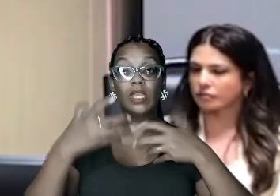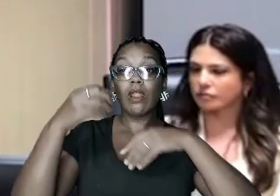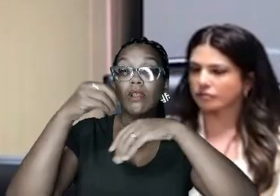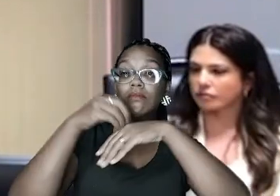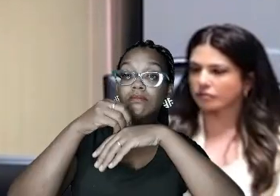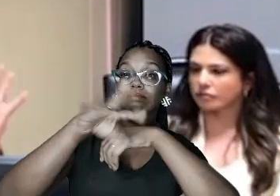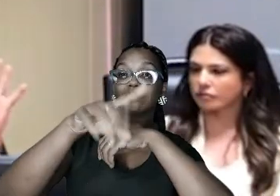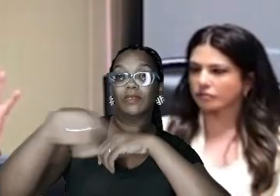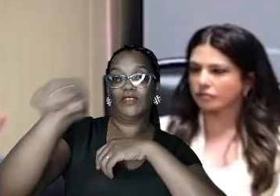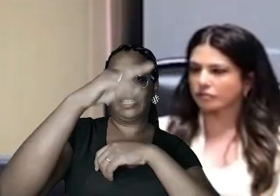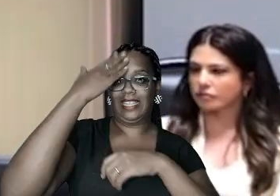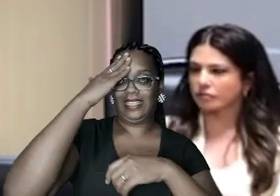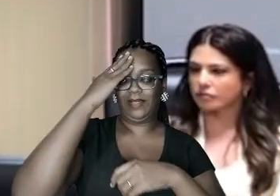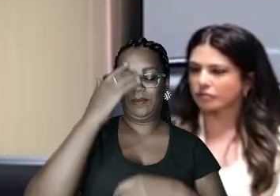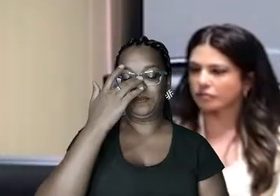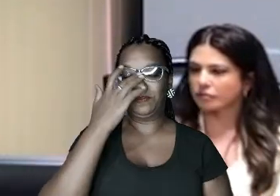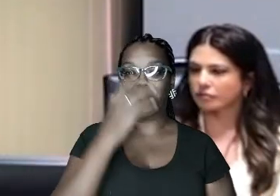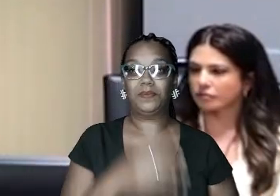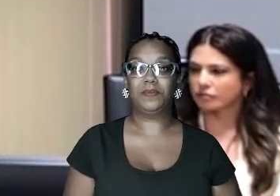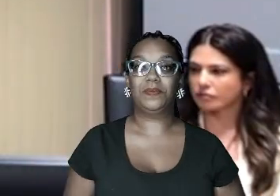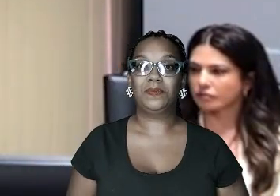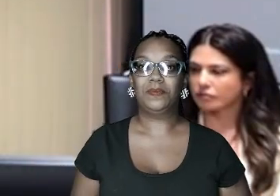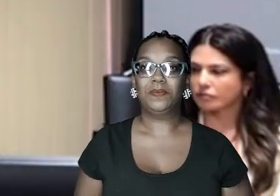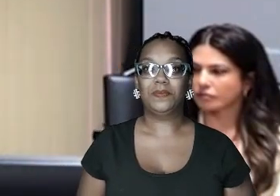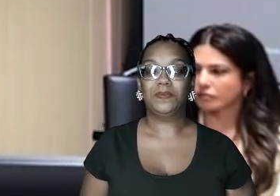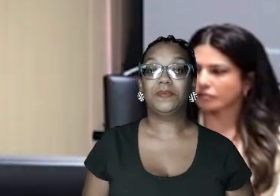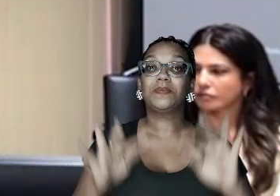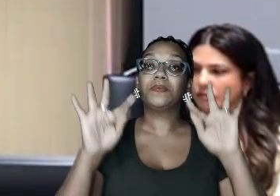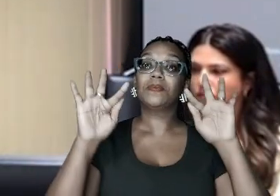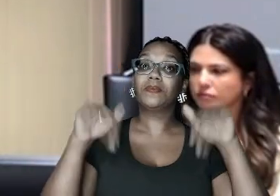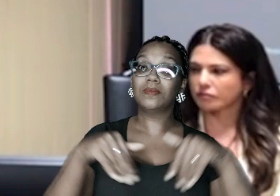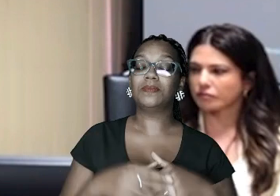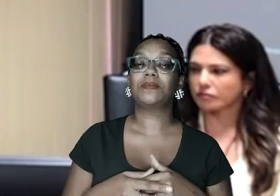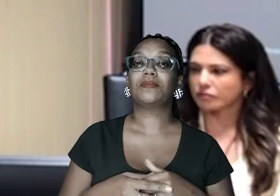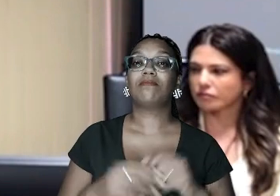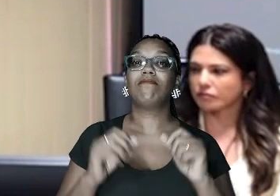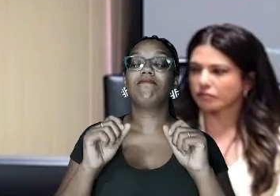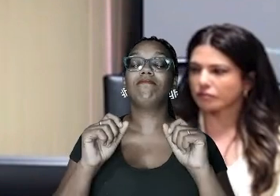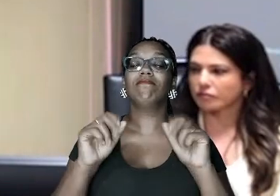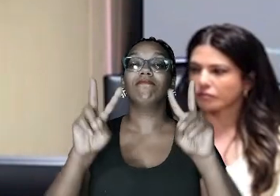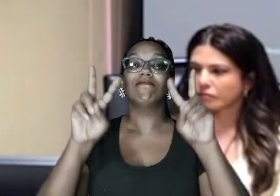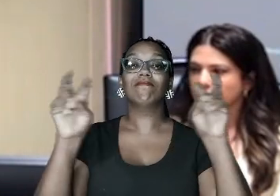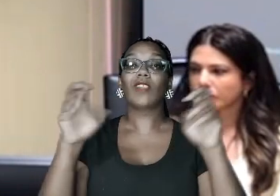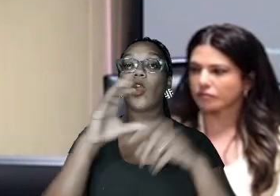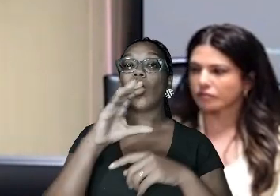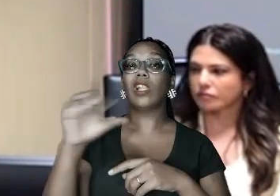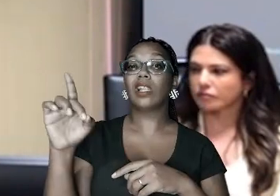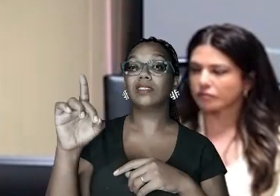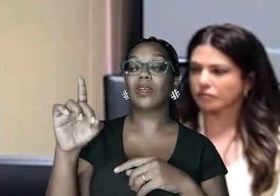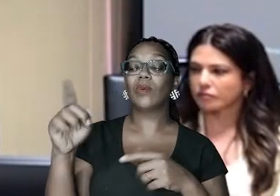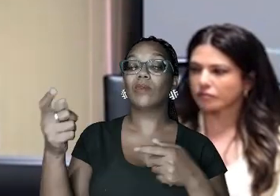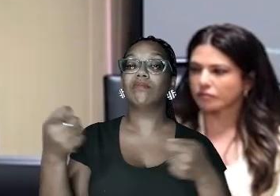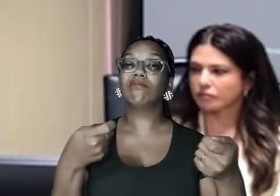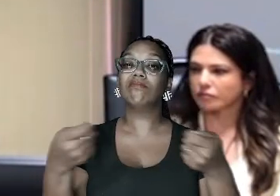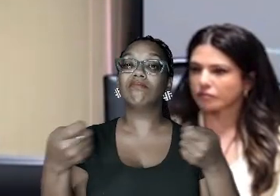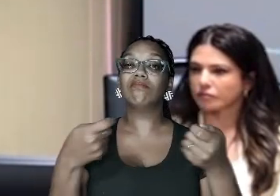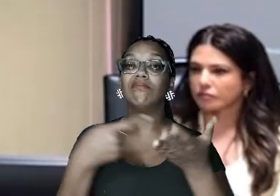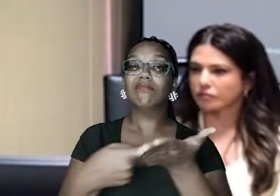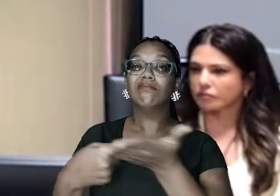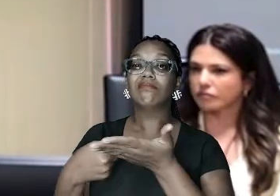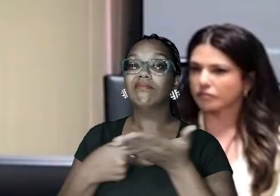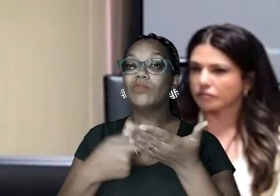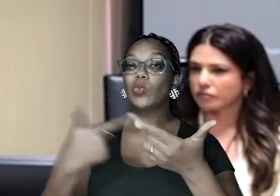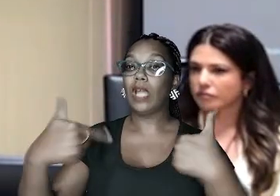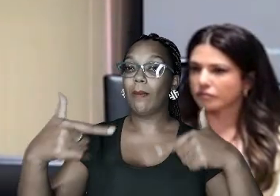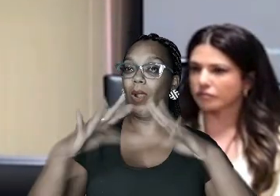a gente pode explorar com mais calma que eu queria só Lançar aqui para todos e por fim eu queria destacar a coordenação e articulação